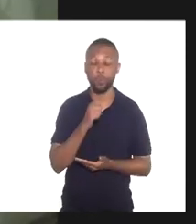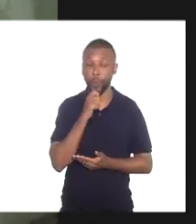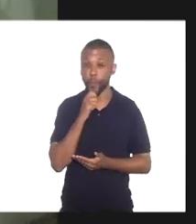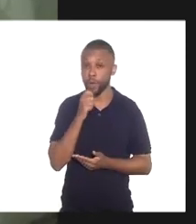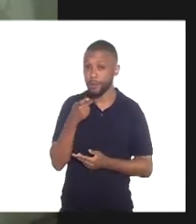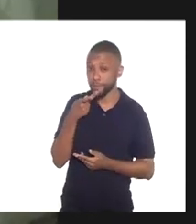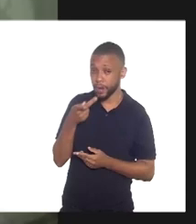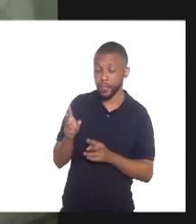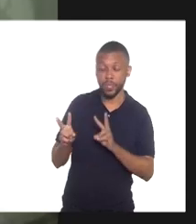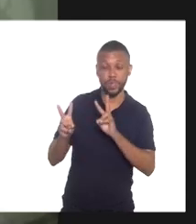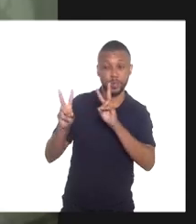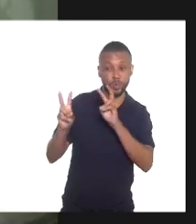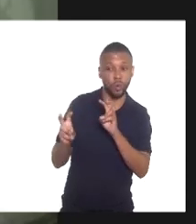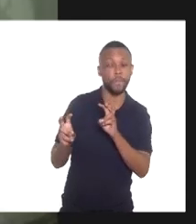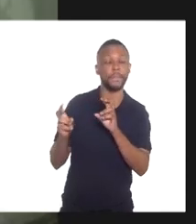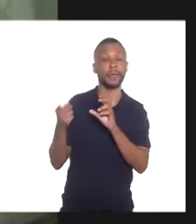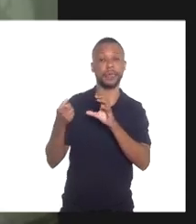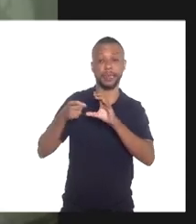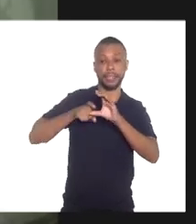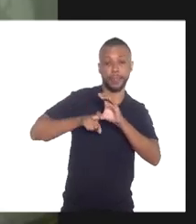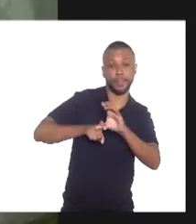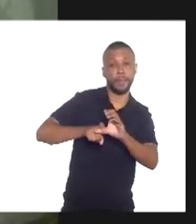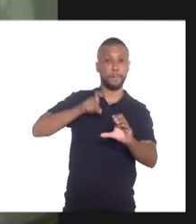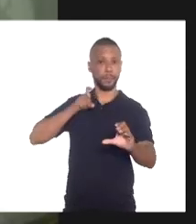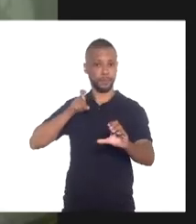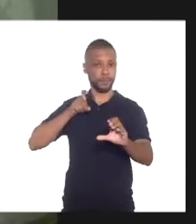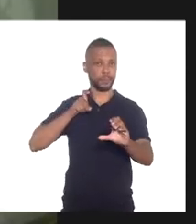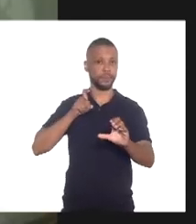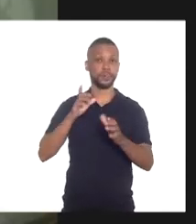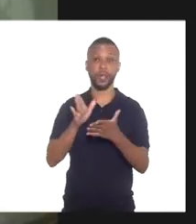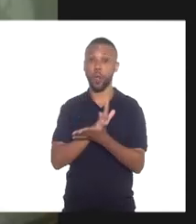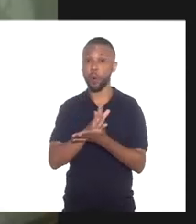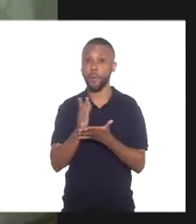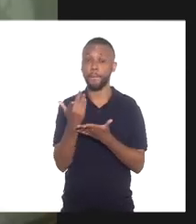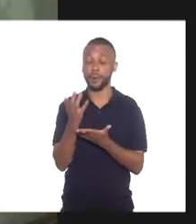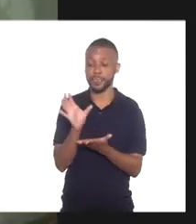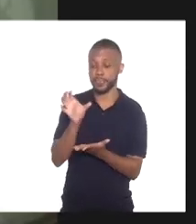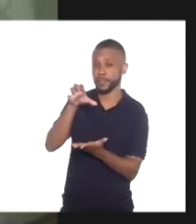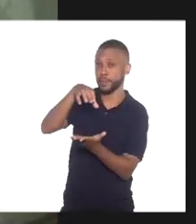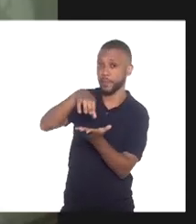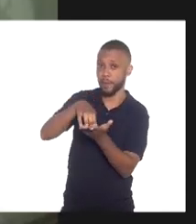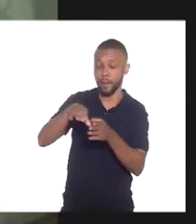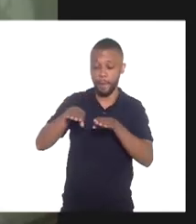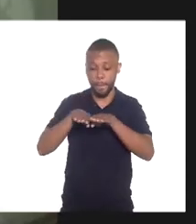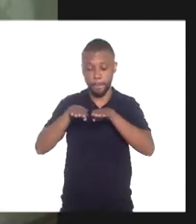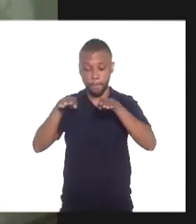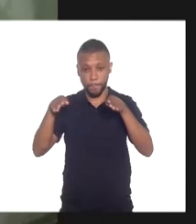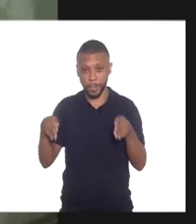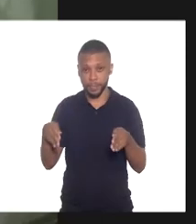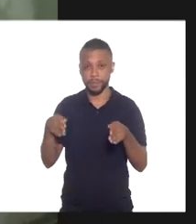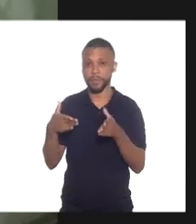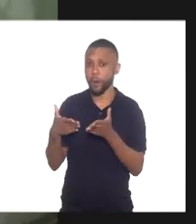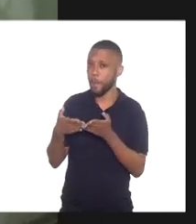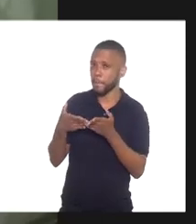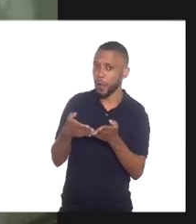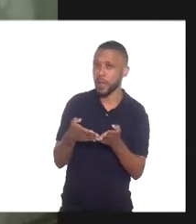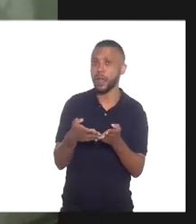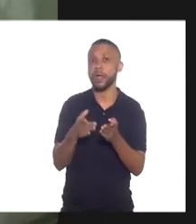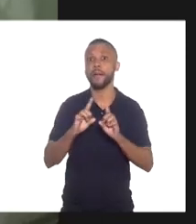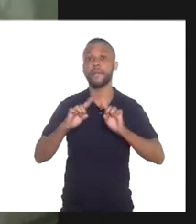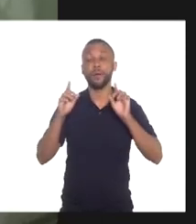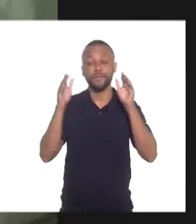do descomissionamento de plataformas, mas muito mais focado aqui